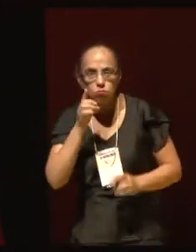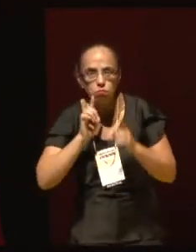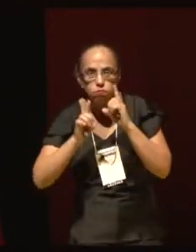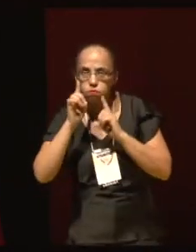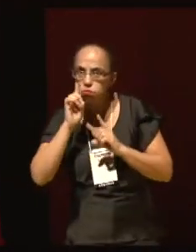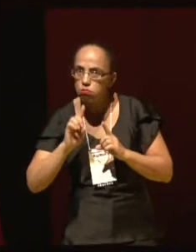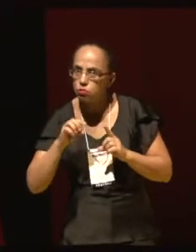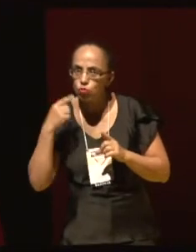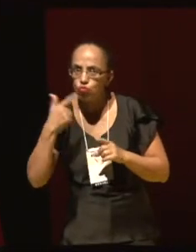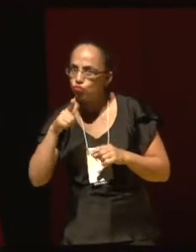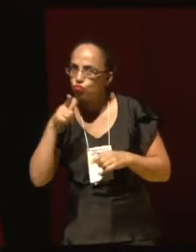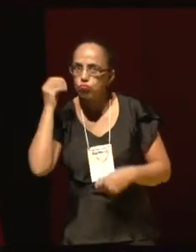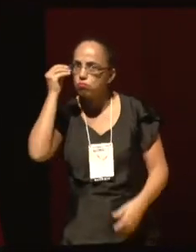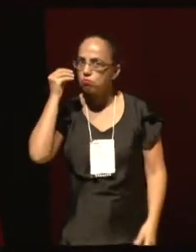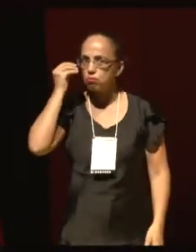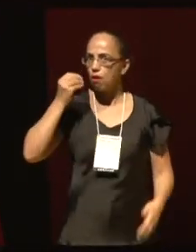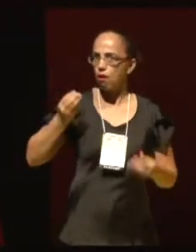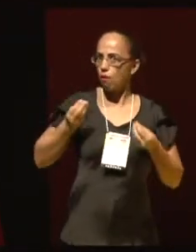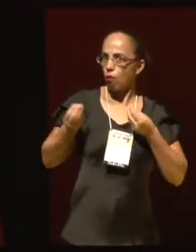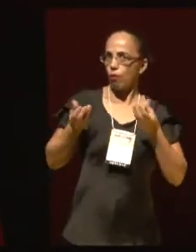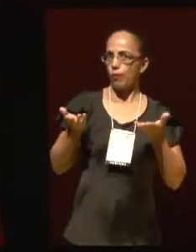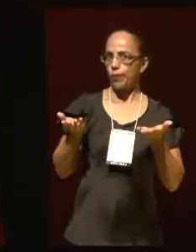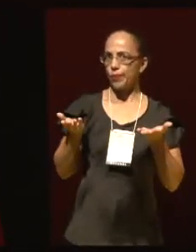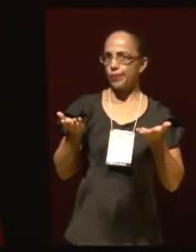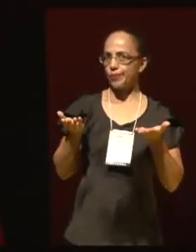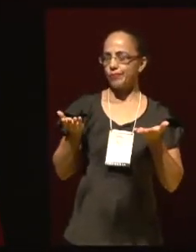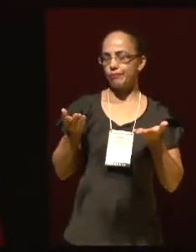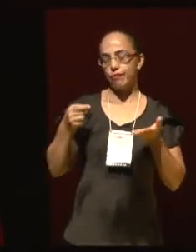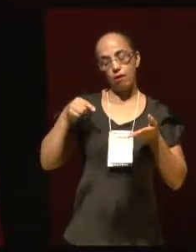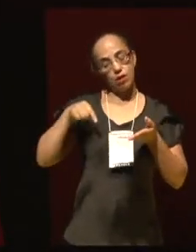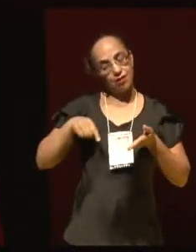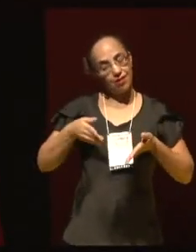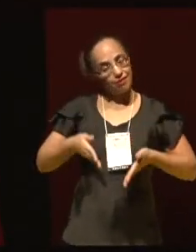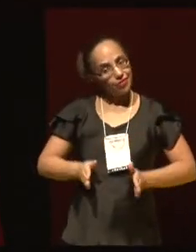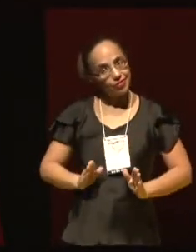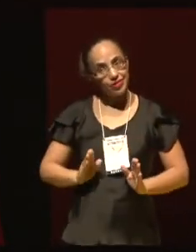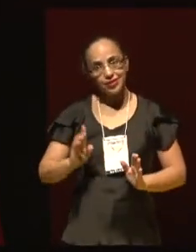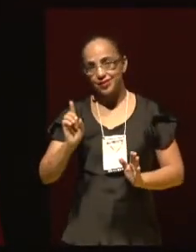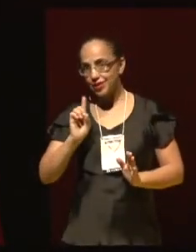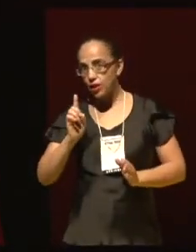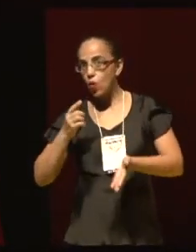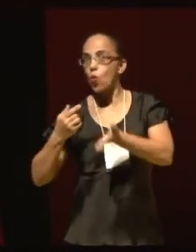não tem experiências? Se não foi nesta vida, foi na vida anterior.